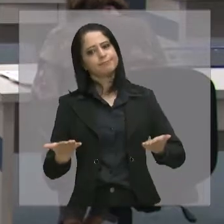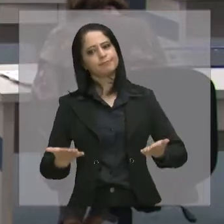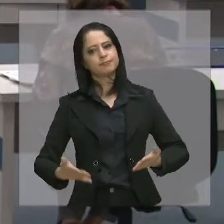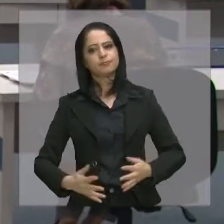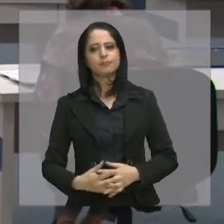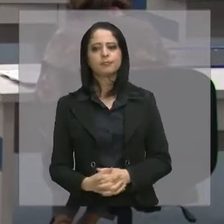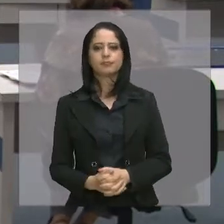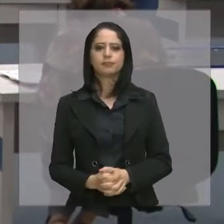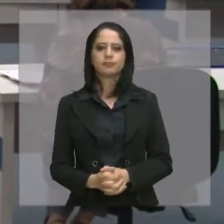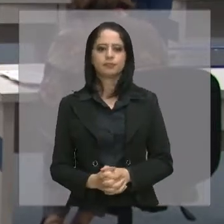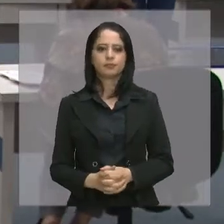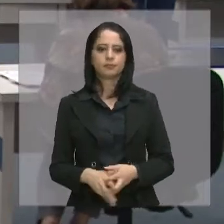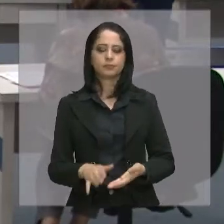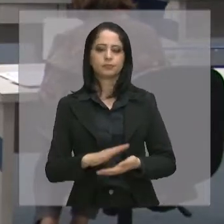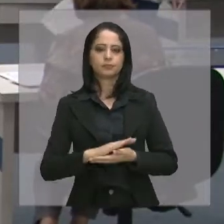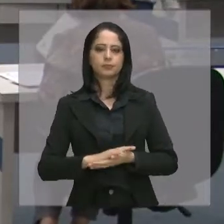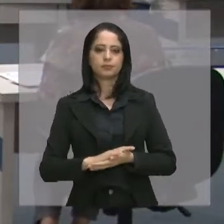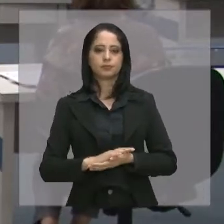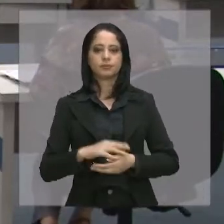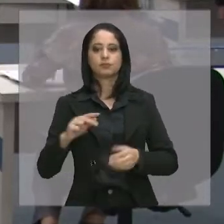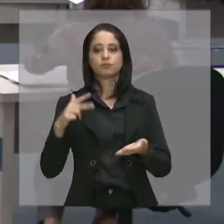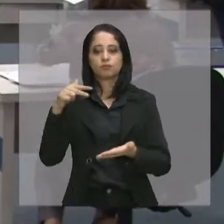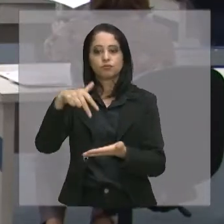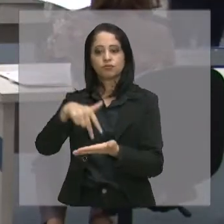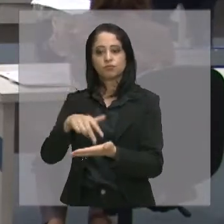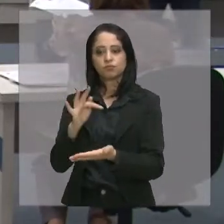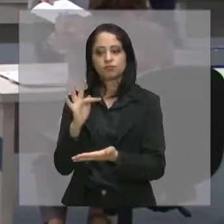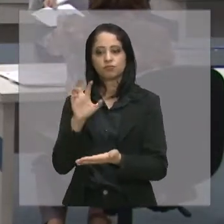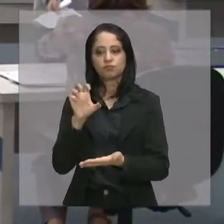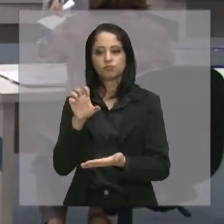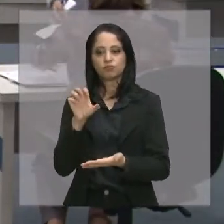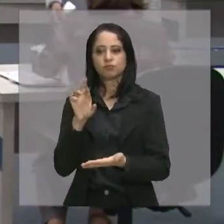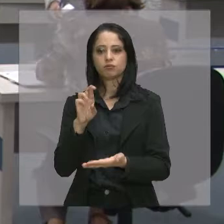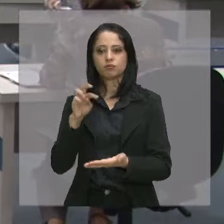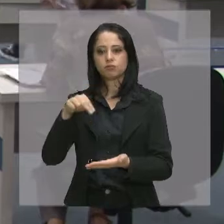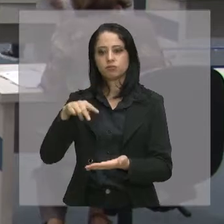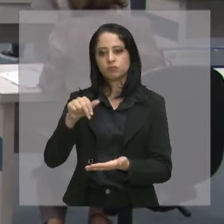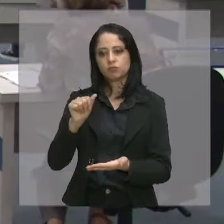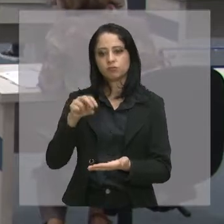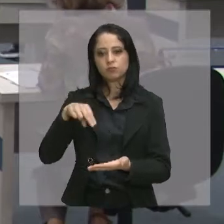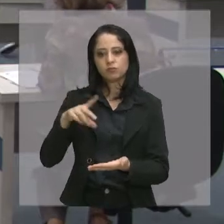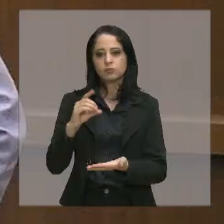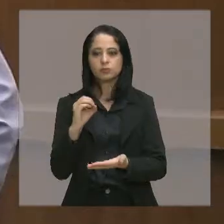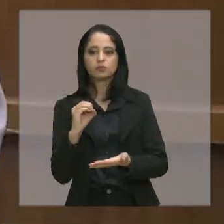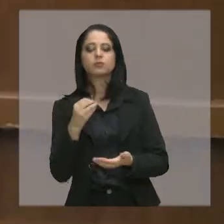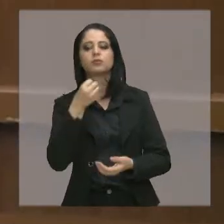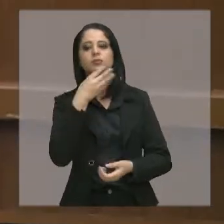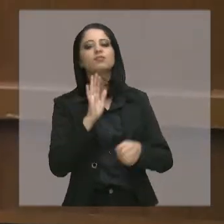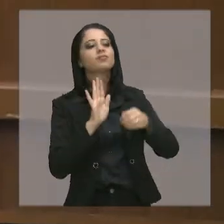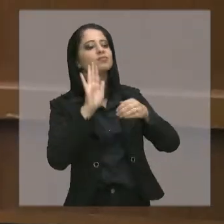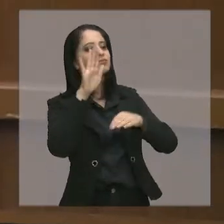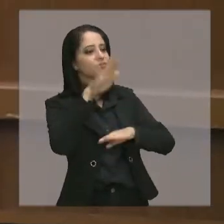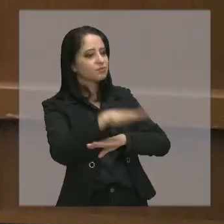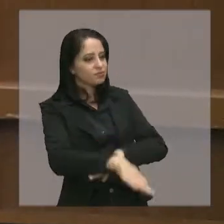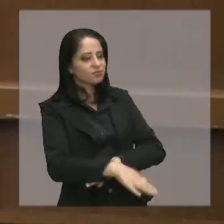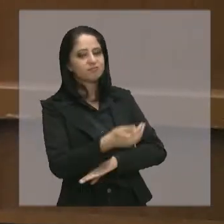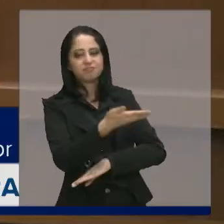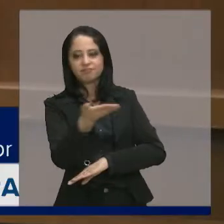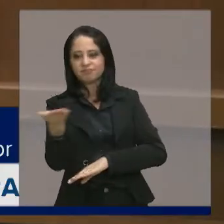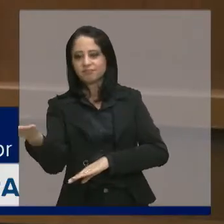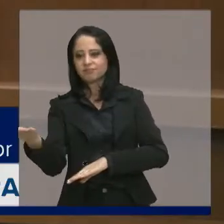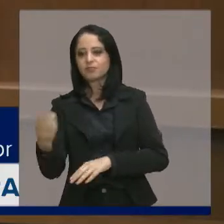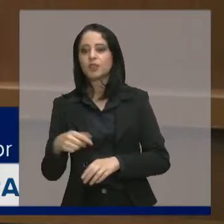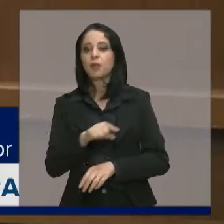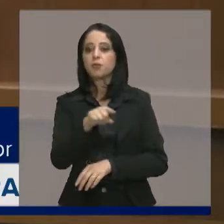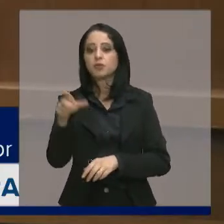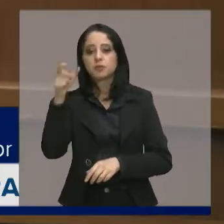Com a palavra, o vereador Fernando Petit. Boa tarde, presidente, aos vereadores, a todos os funcionários desta casa e aos